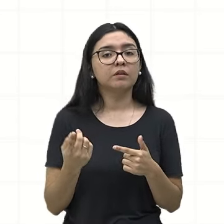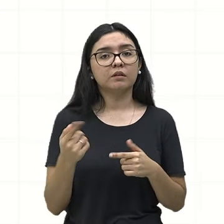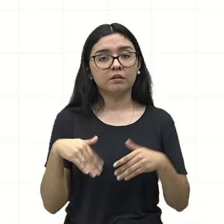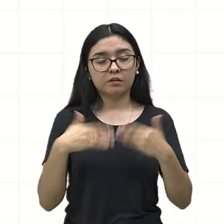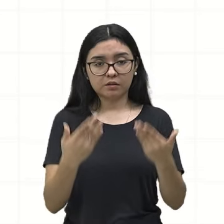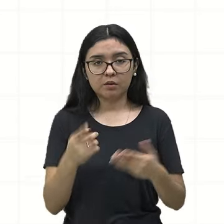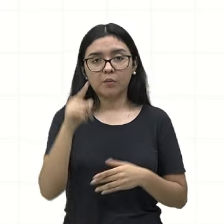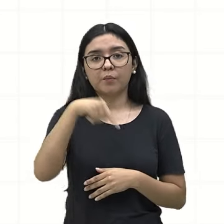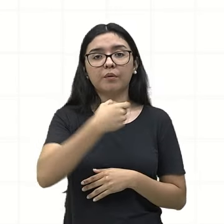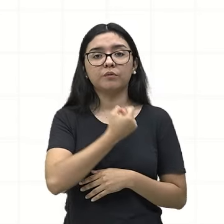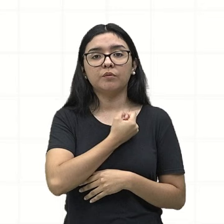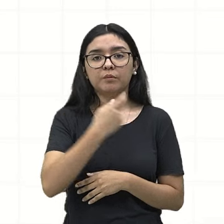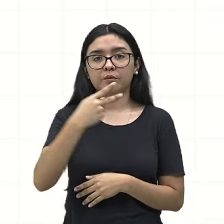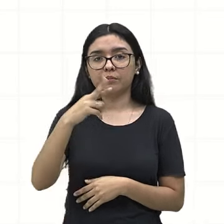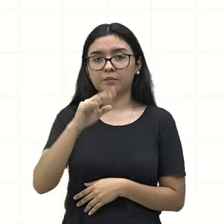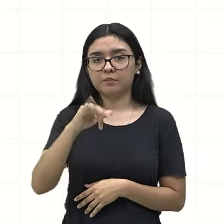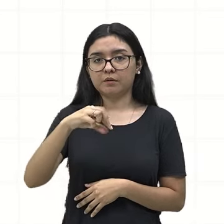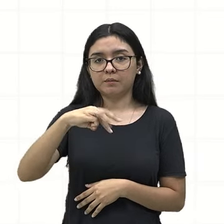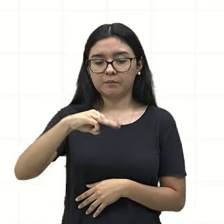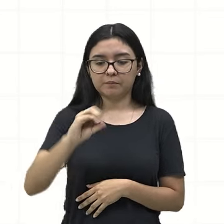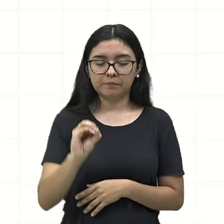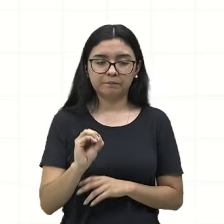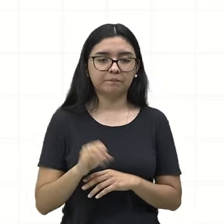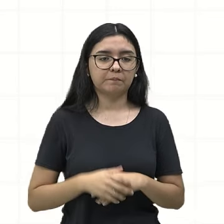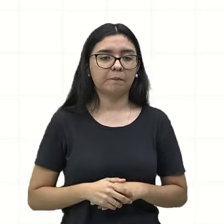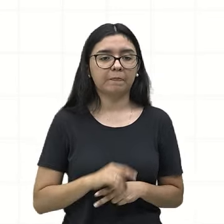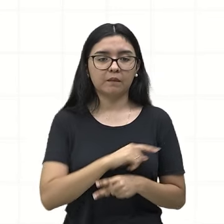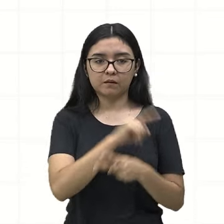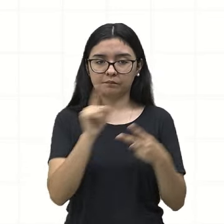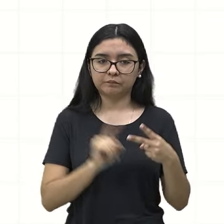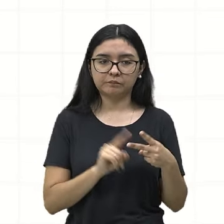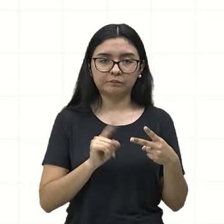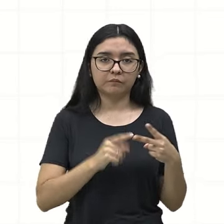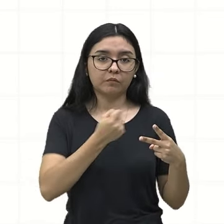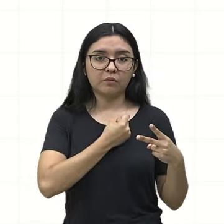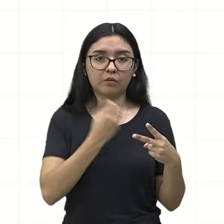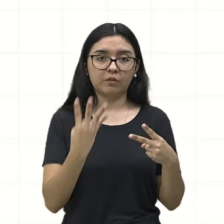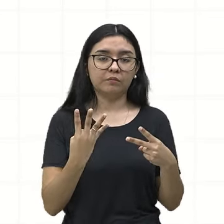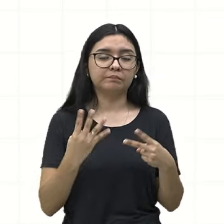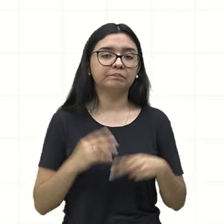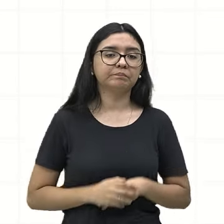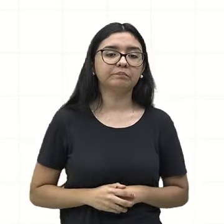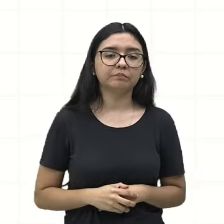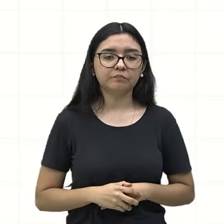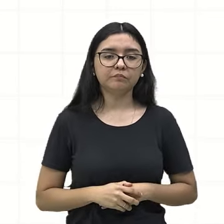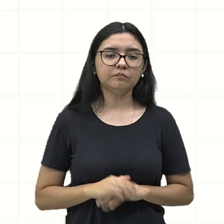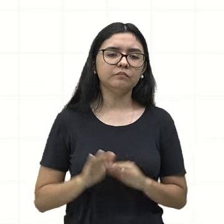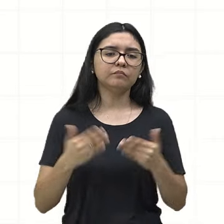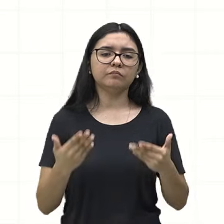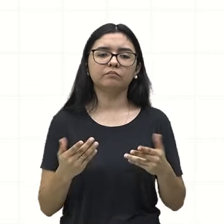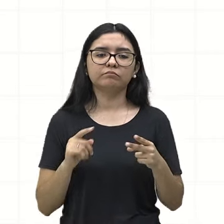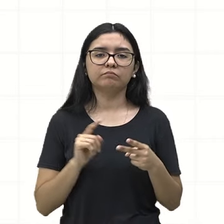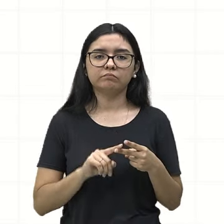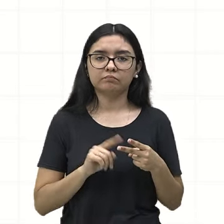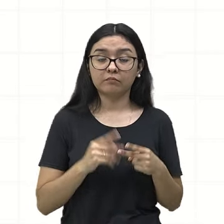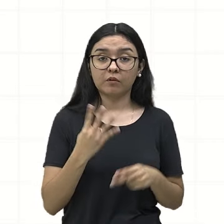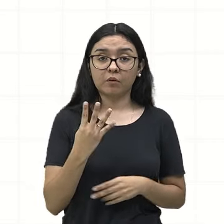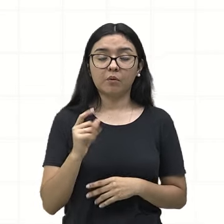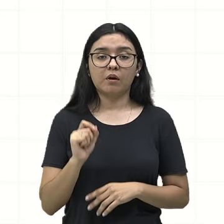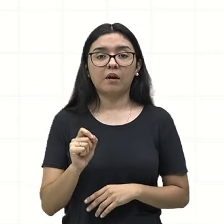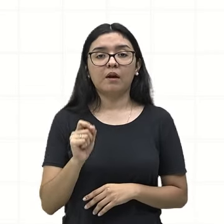número primo. Tudo bem? Vamos ver um outro exemplo. O número 4. E aí, o que você acha? O número 4. É primo